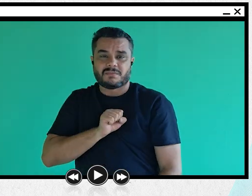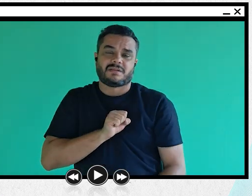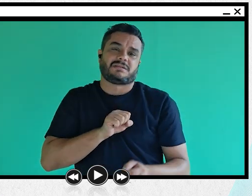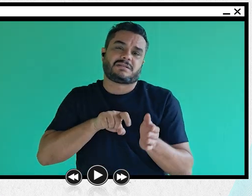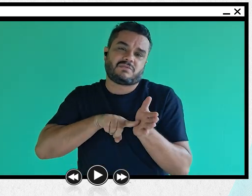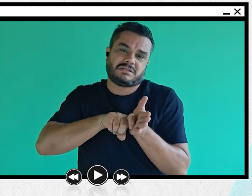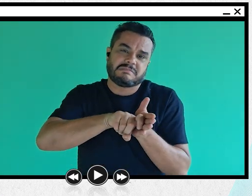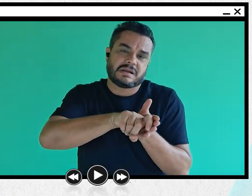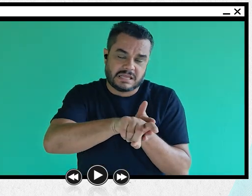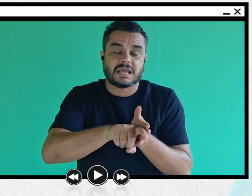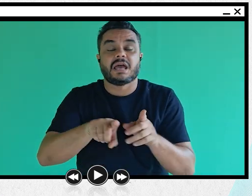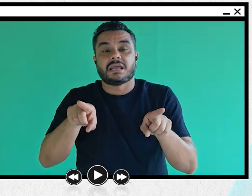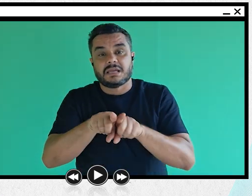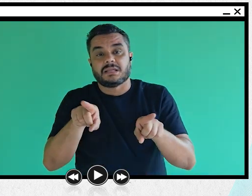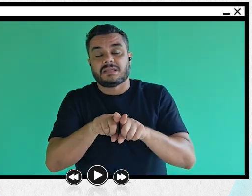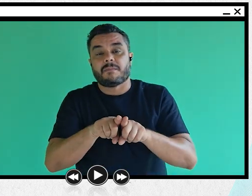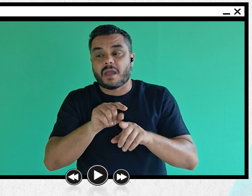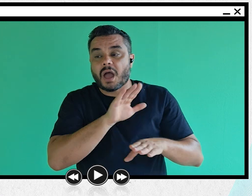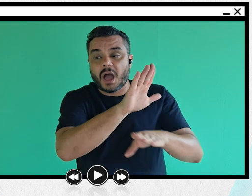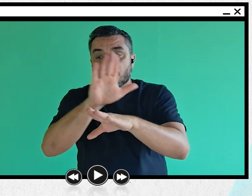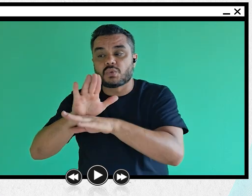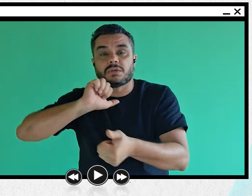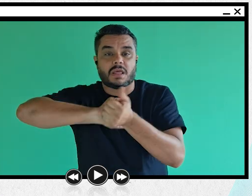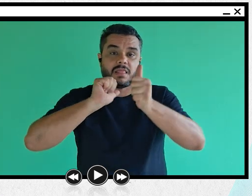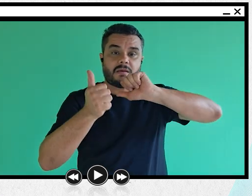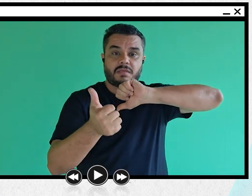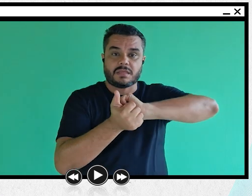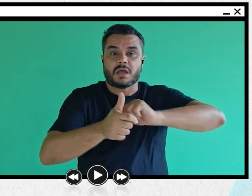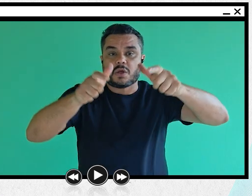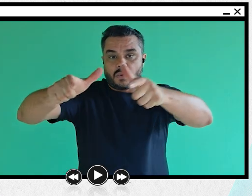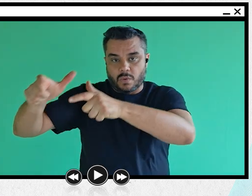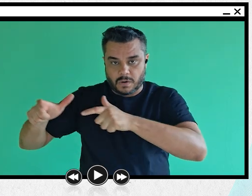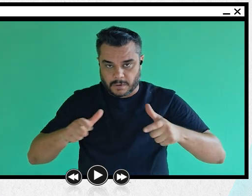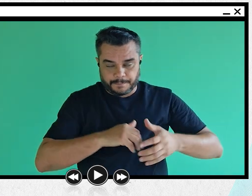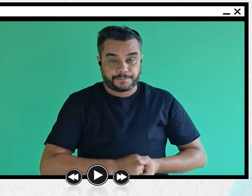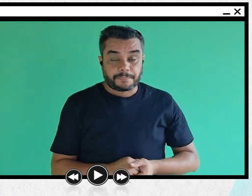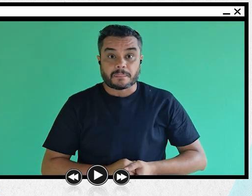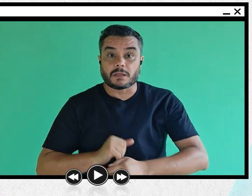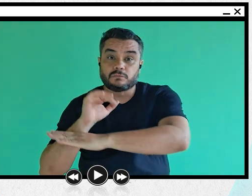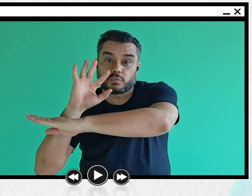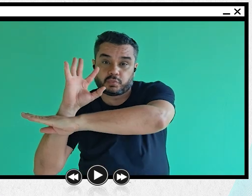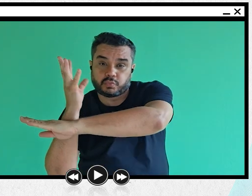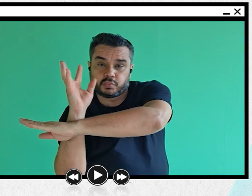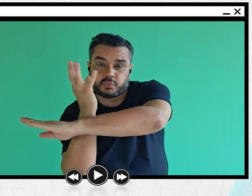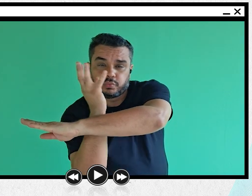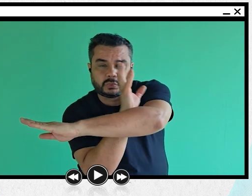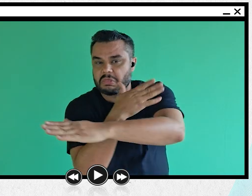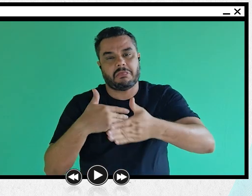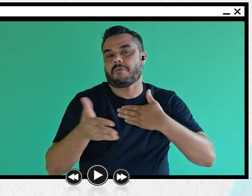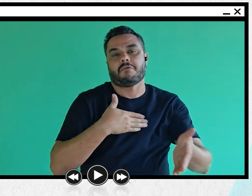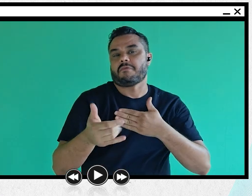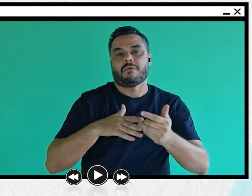o desenvolvimento de uma série de plantas e micro-organismos adaptados àquele ambiente. E as plantas, não é qualquer planta que